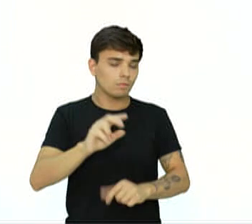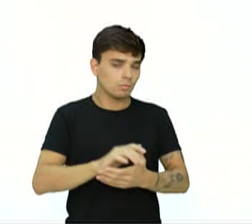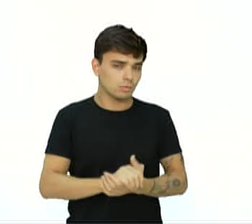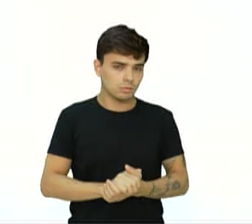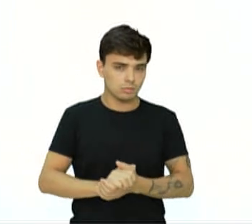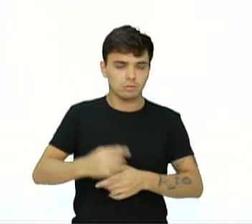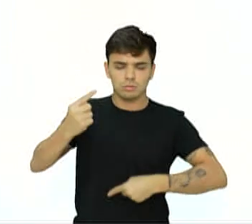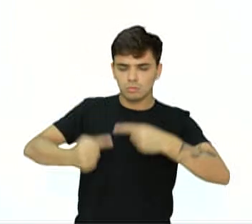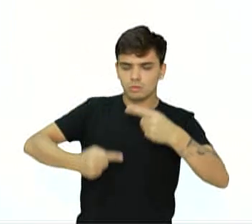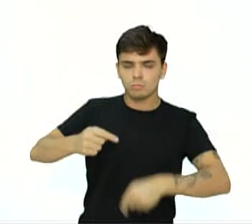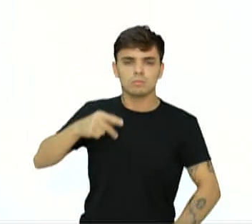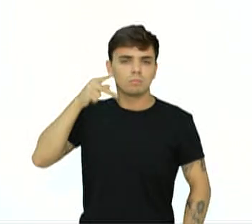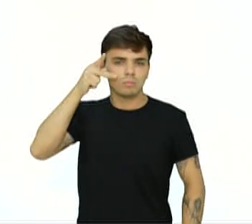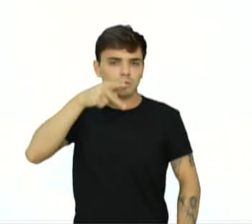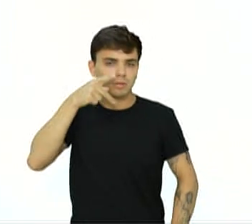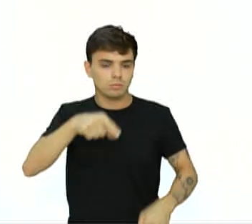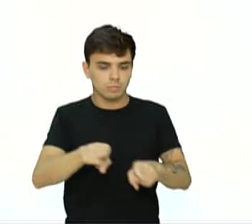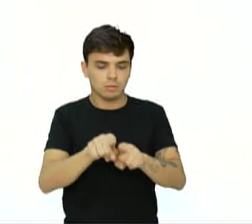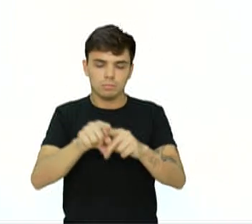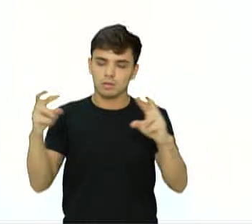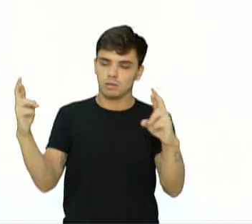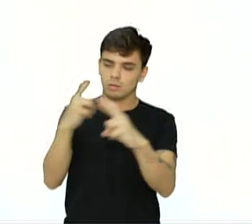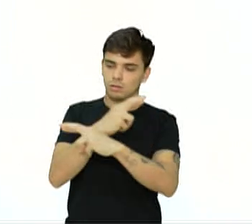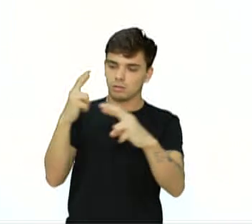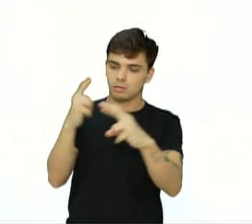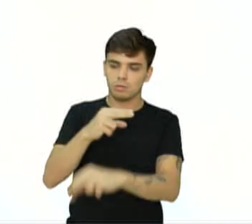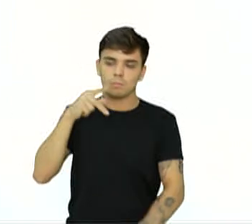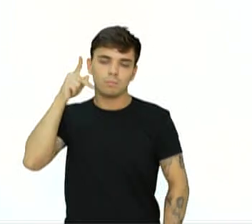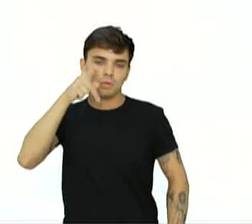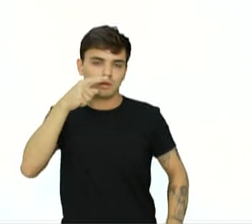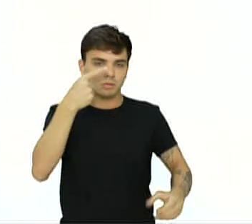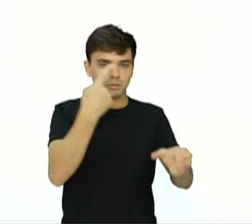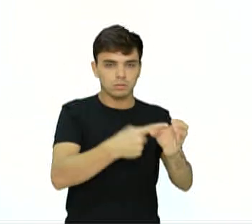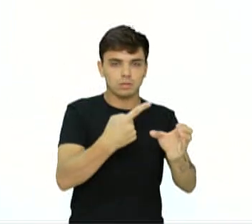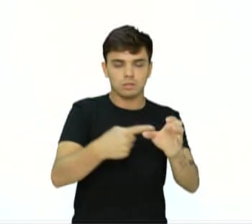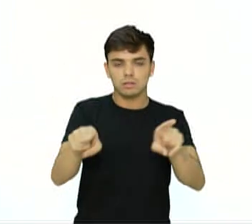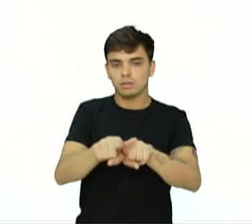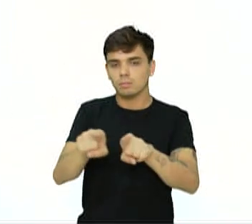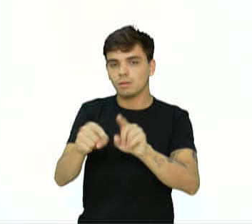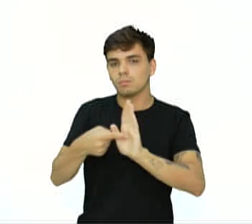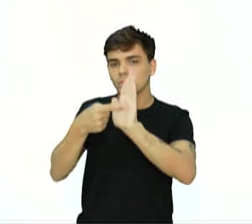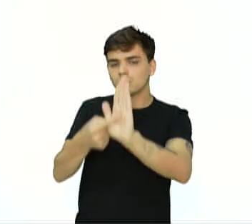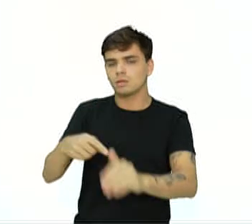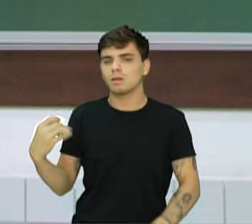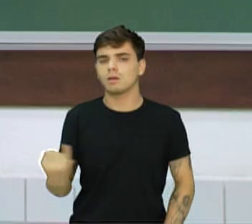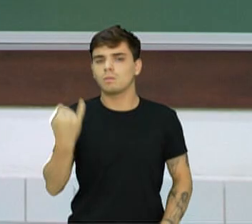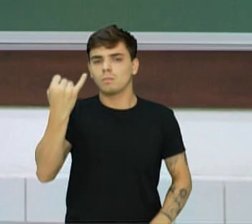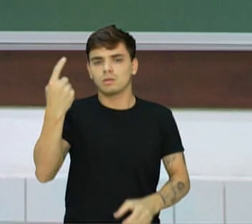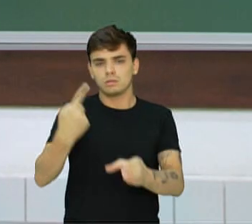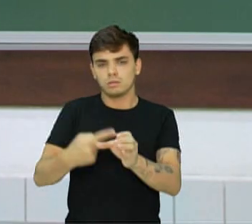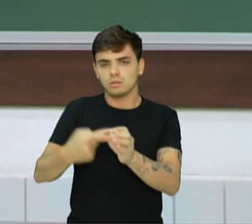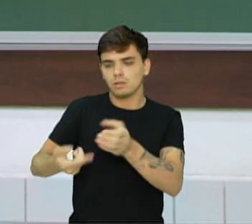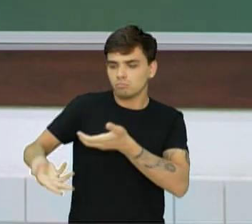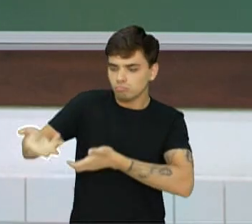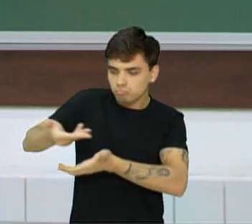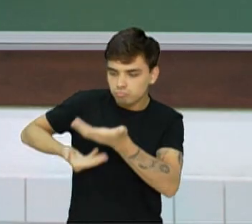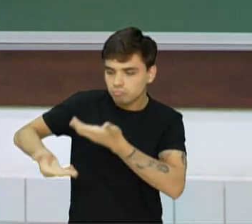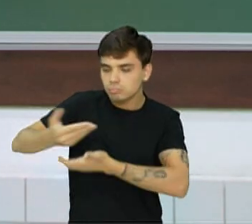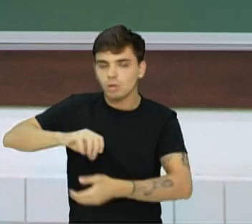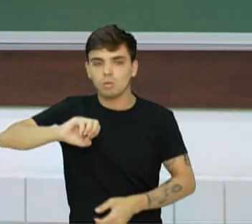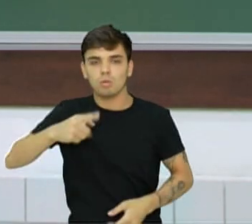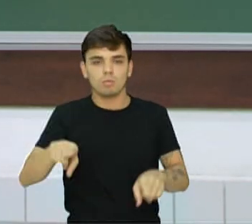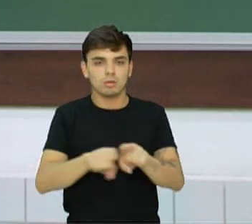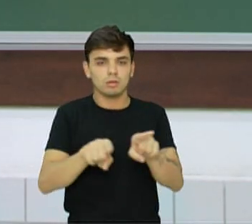Discutimos política, relação entre política e cidadania, apontamos para a importância da cidadania participativa, ou